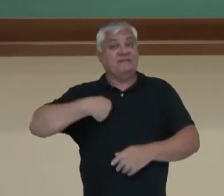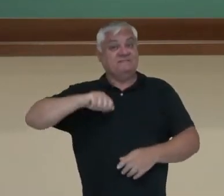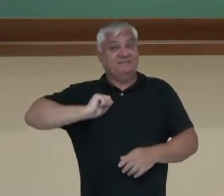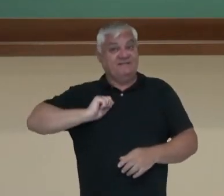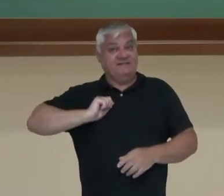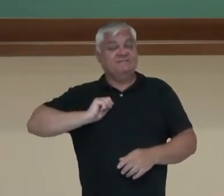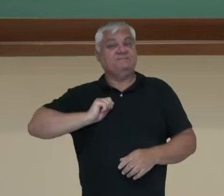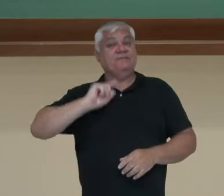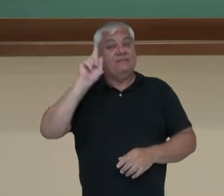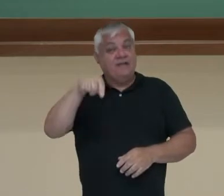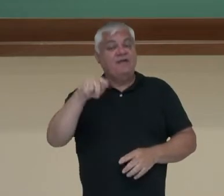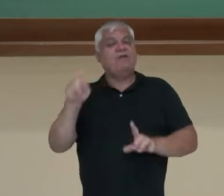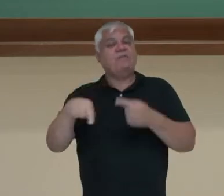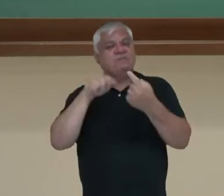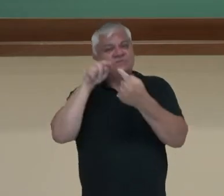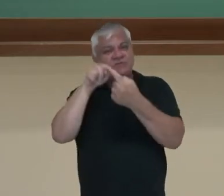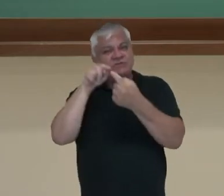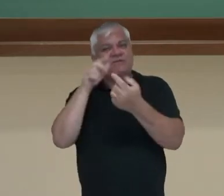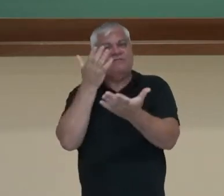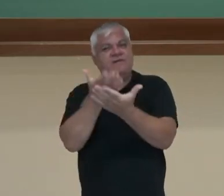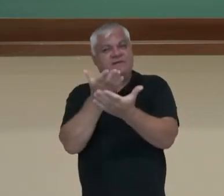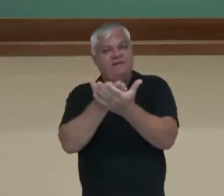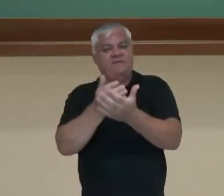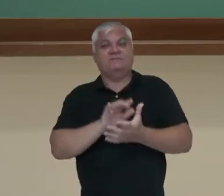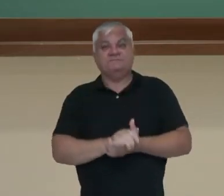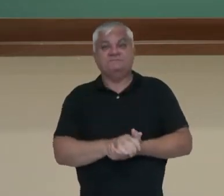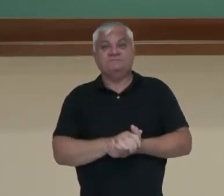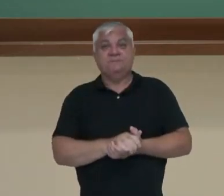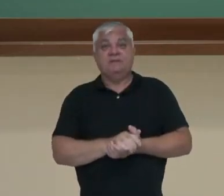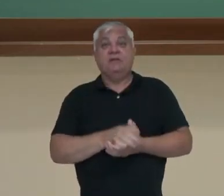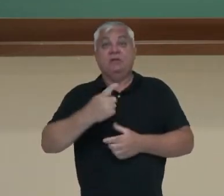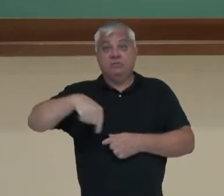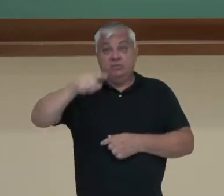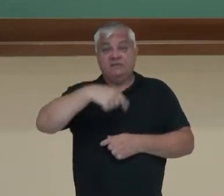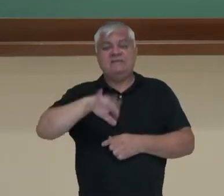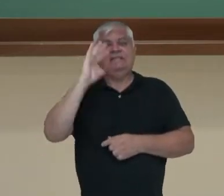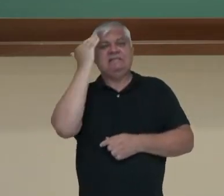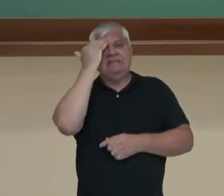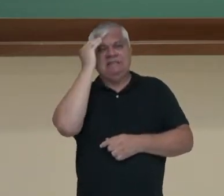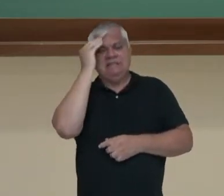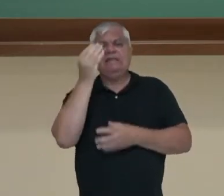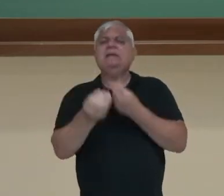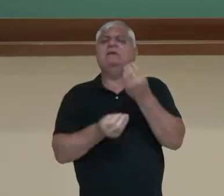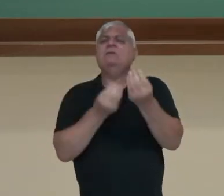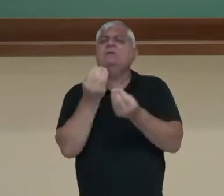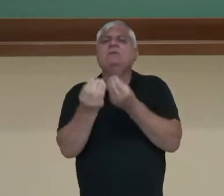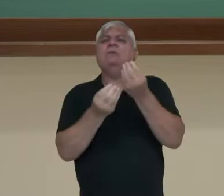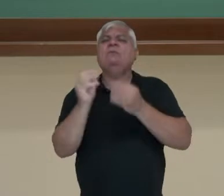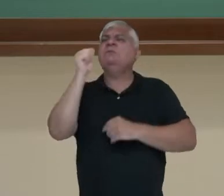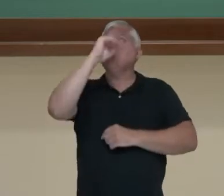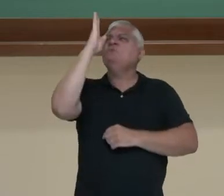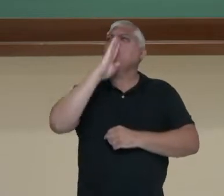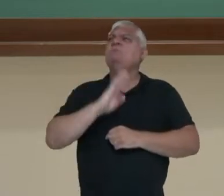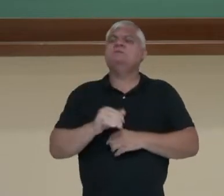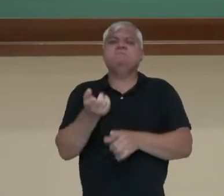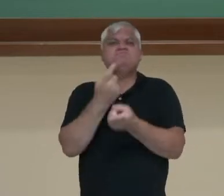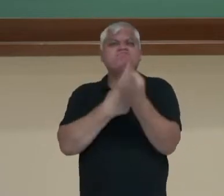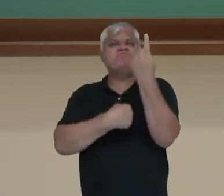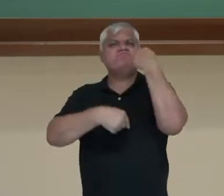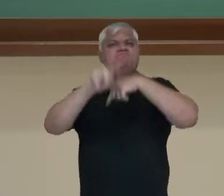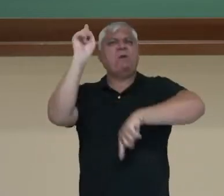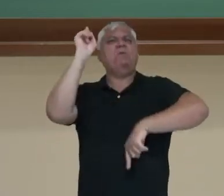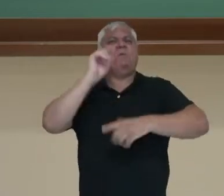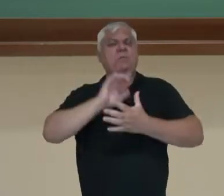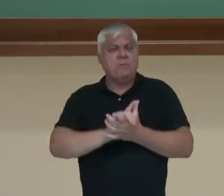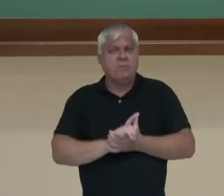o objetivo, a essência desta aula. Nós entendermos, né, como que o Brasil se configurou com